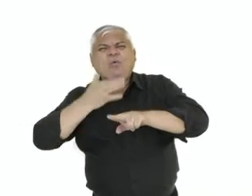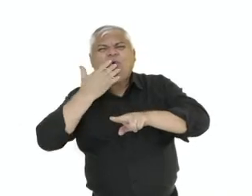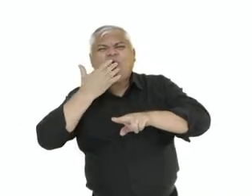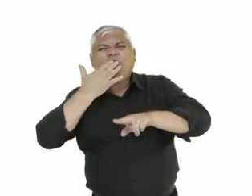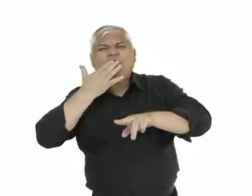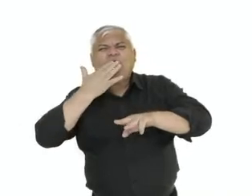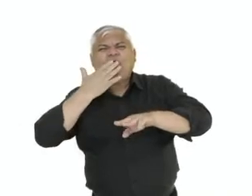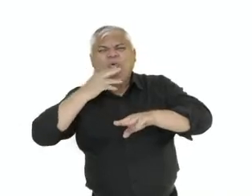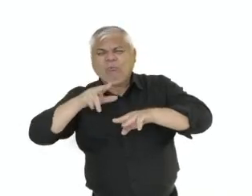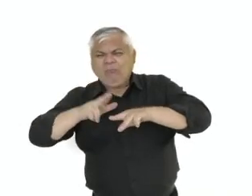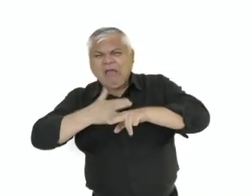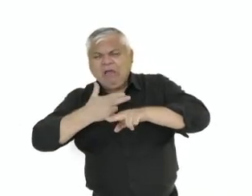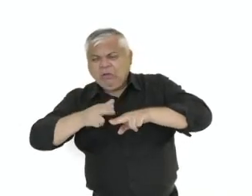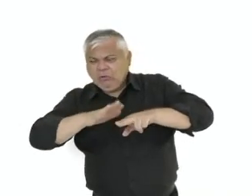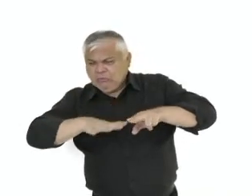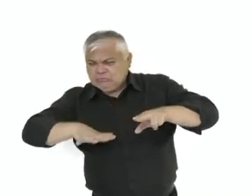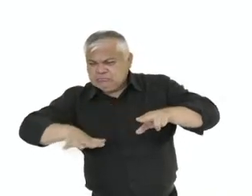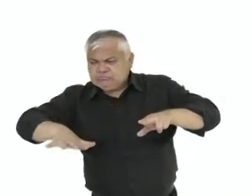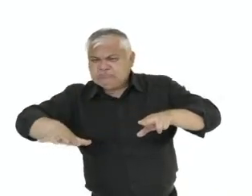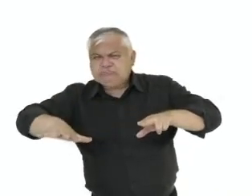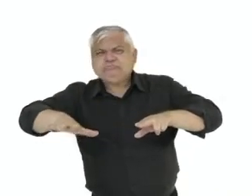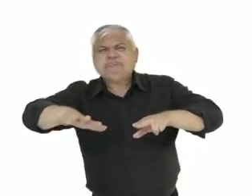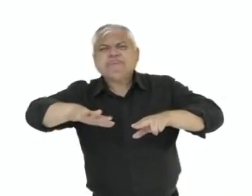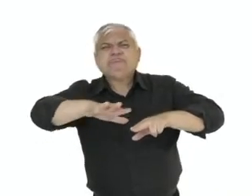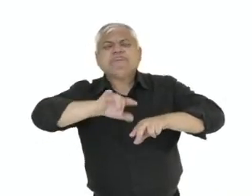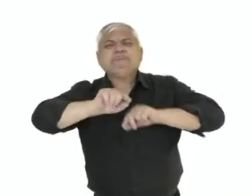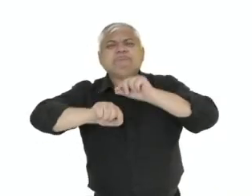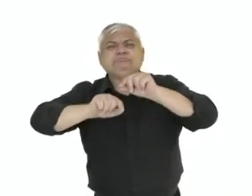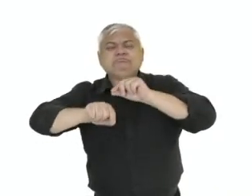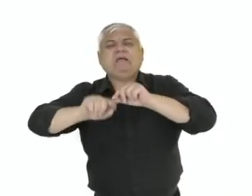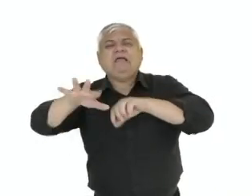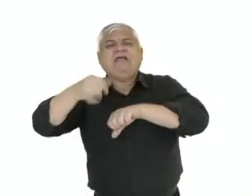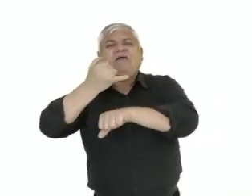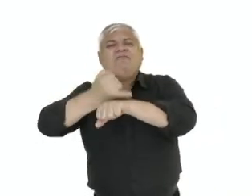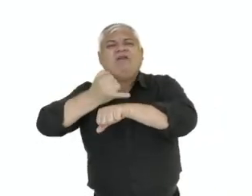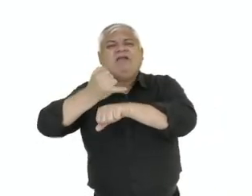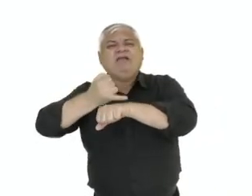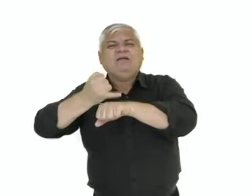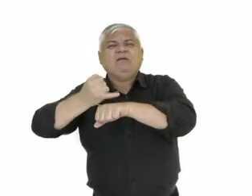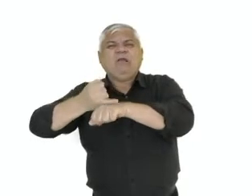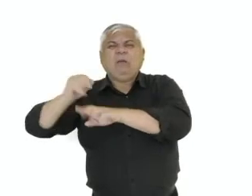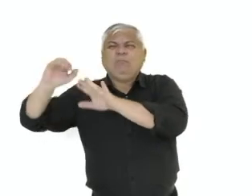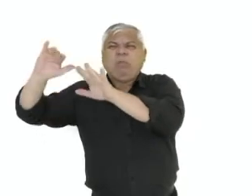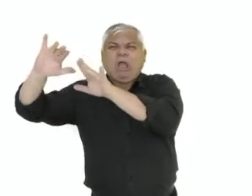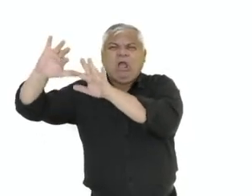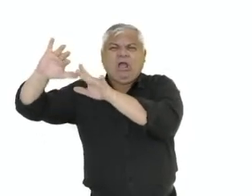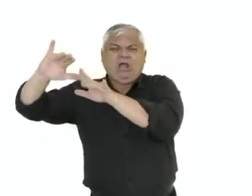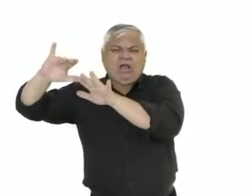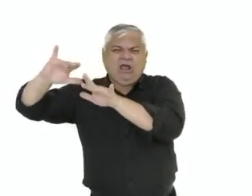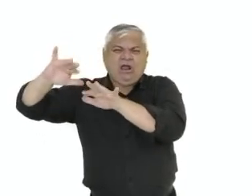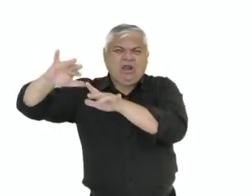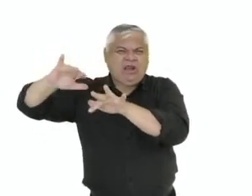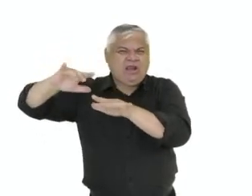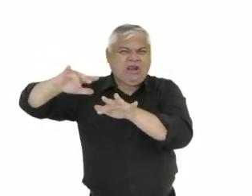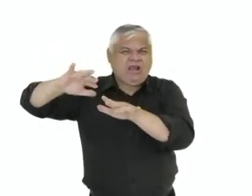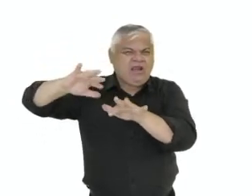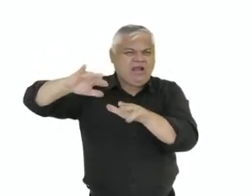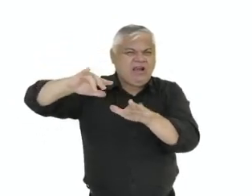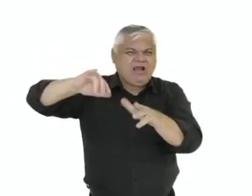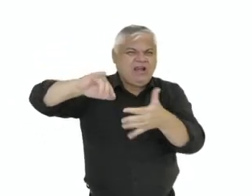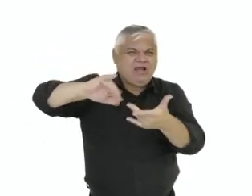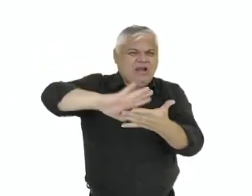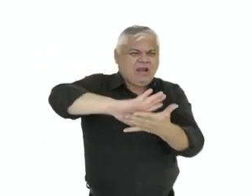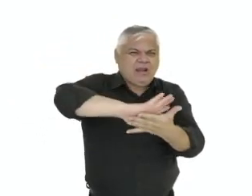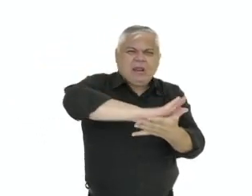rejeito resultante da produção de minério de ferro, que acabou cobrindo boa parte daquela área, conforme